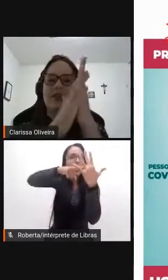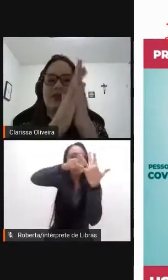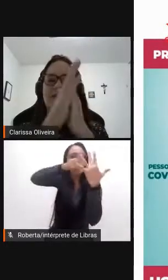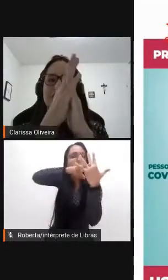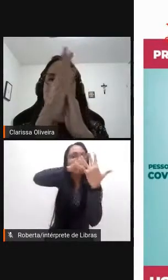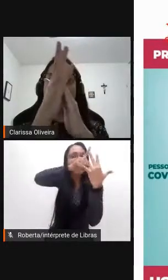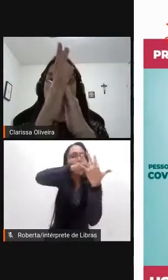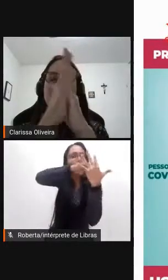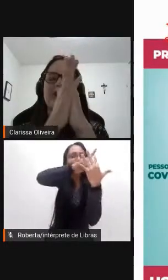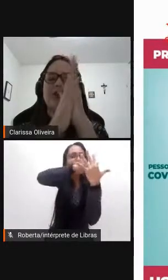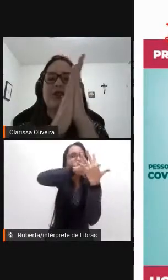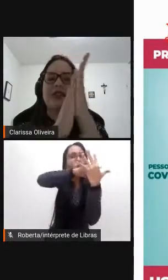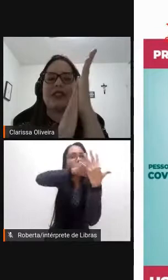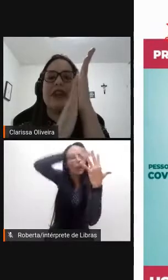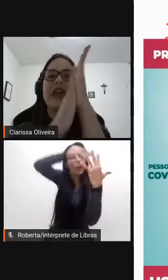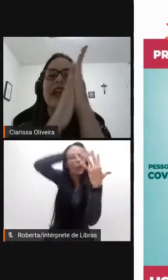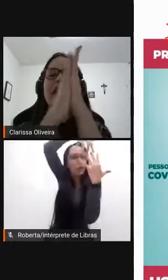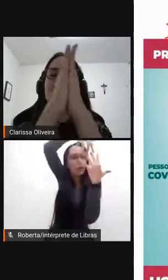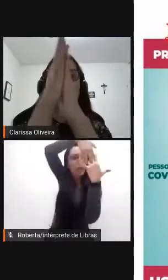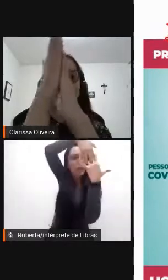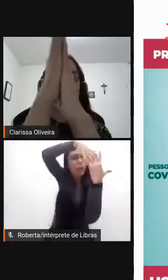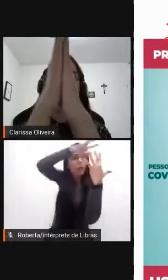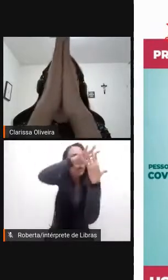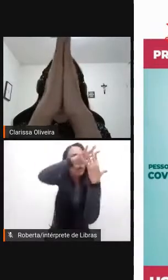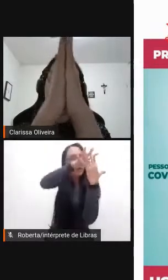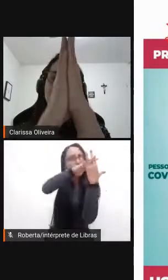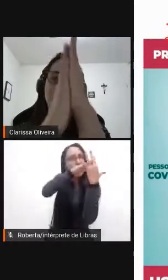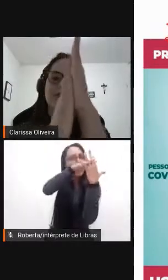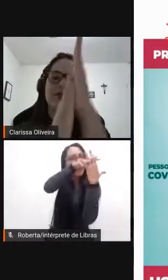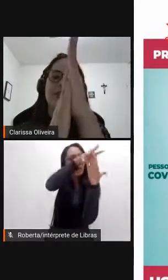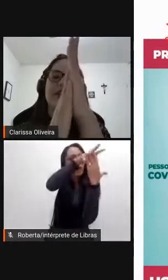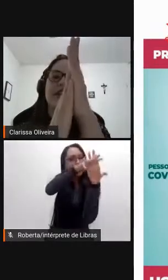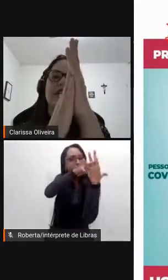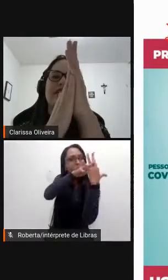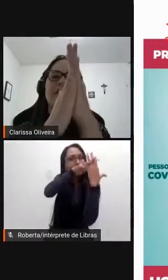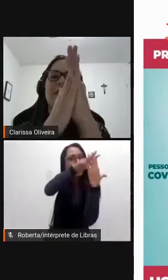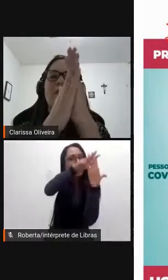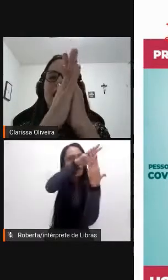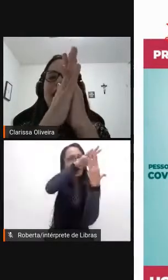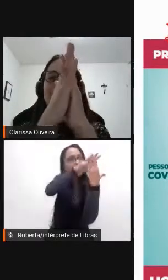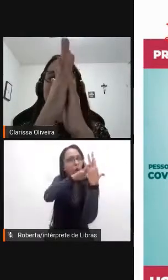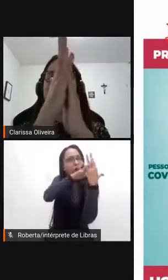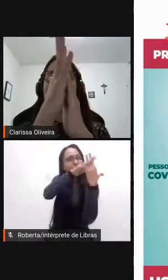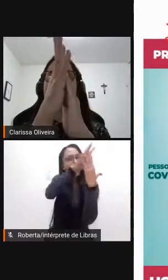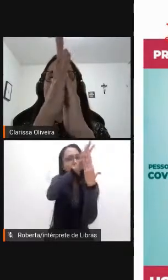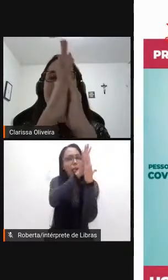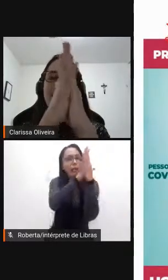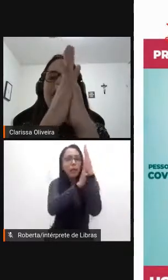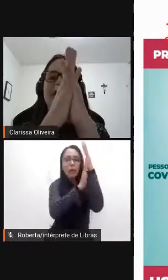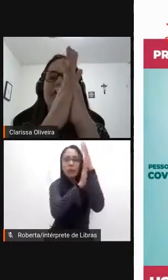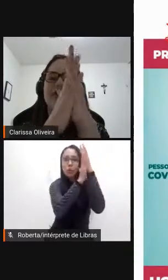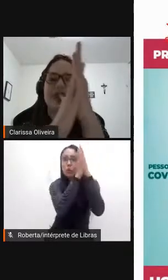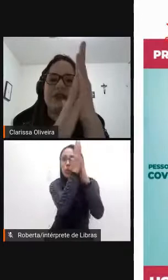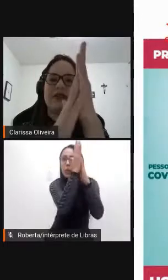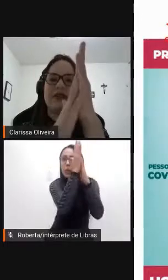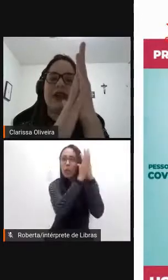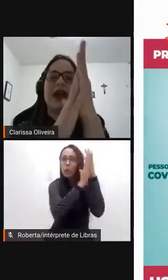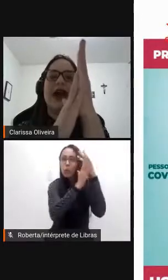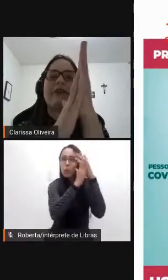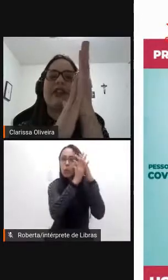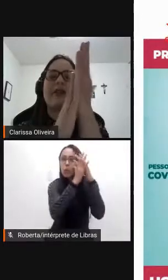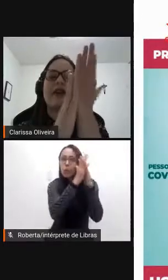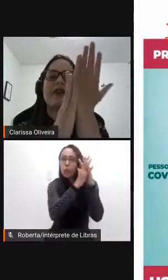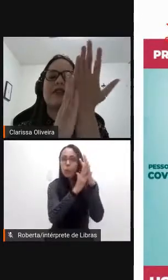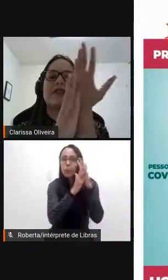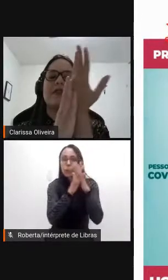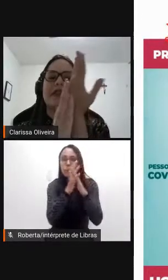os dedos. Então, veja que eu estou esfregando nas palmas das mãos e já vou esfregando também entre os dedos.